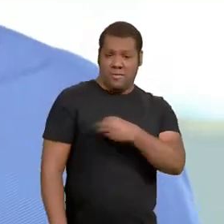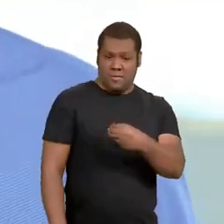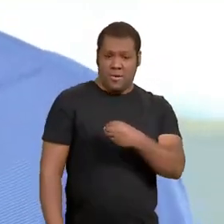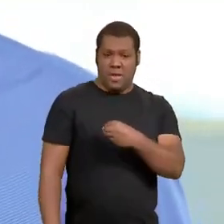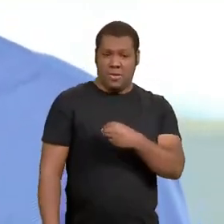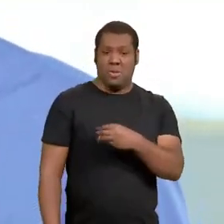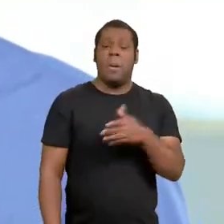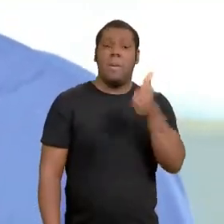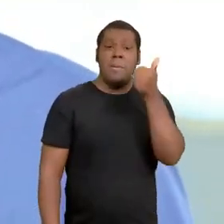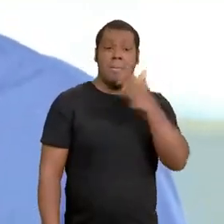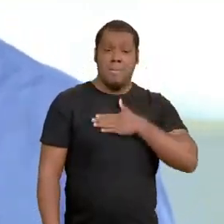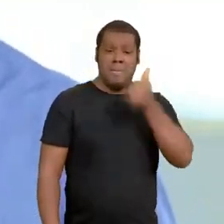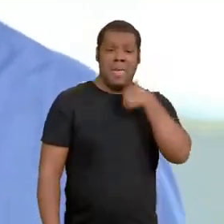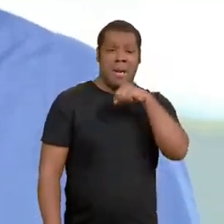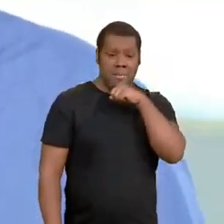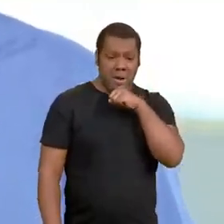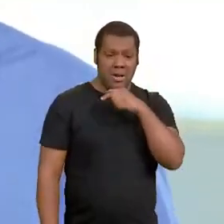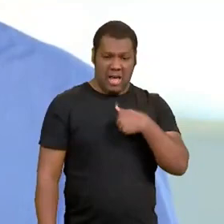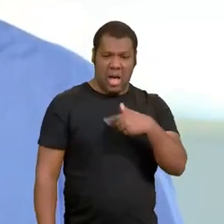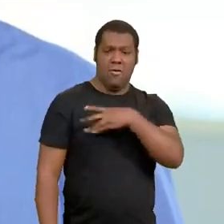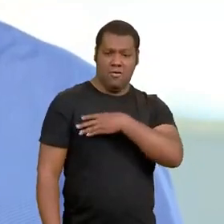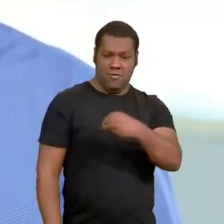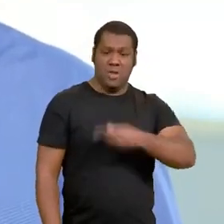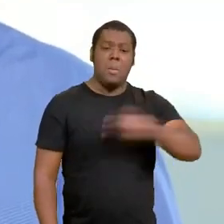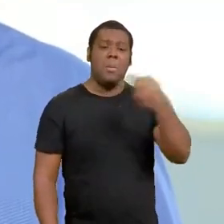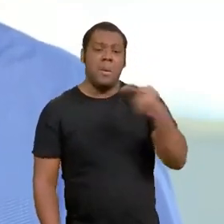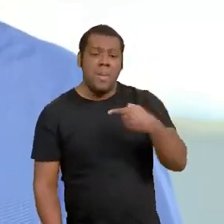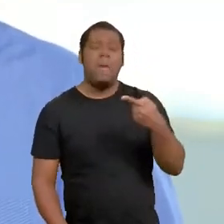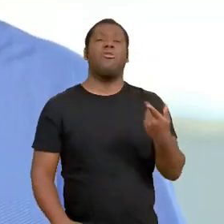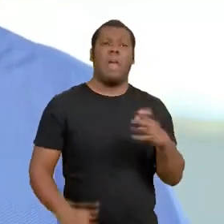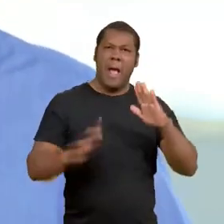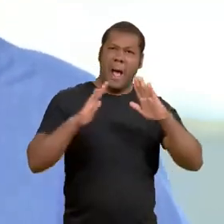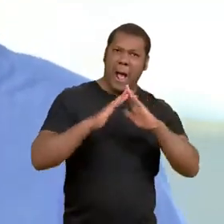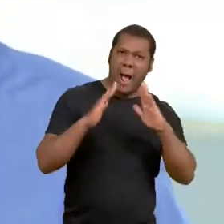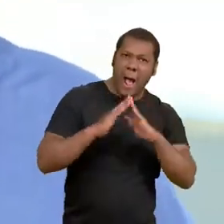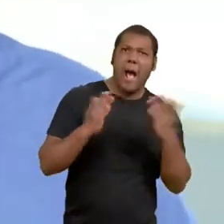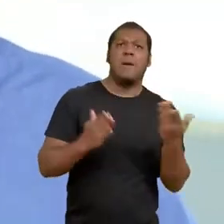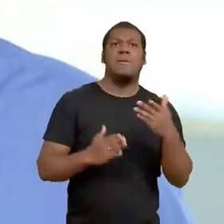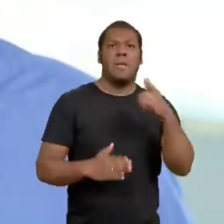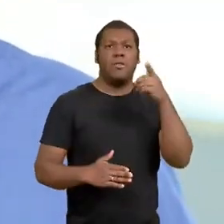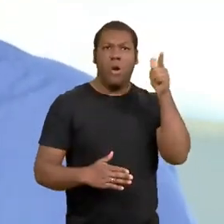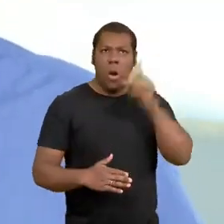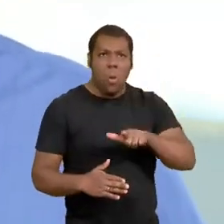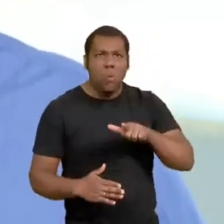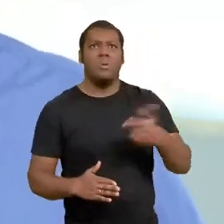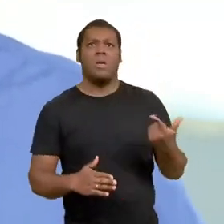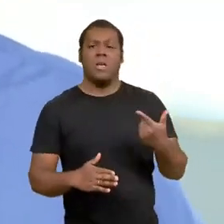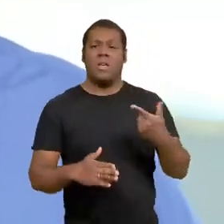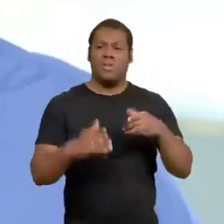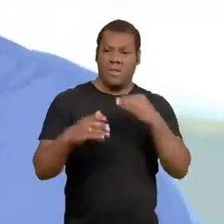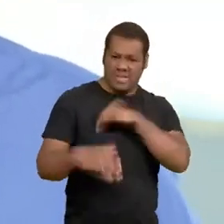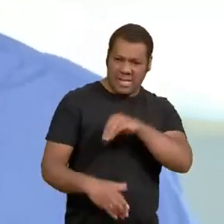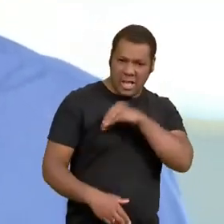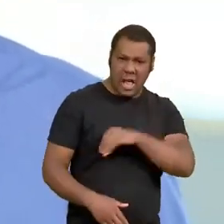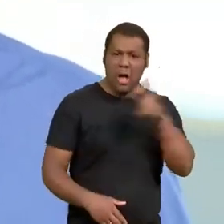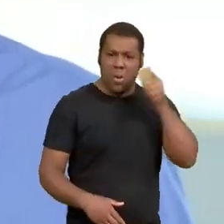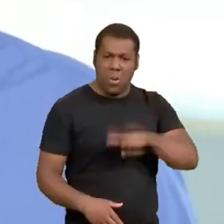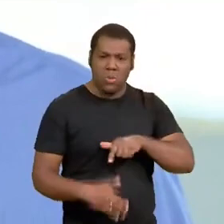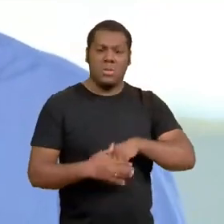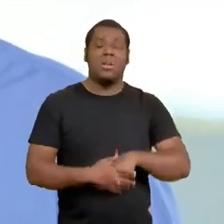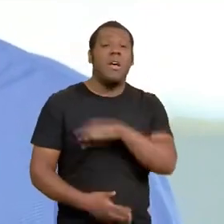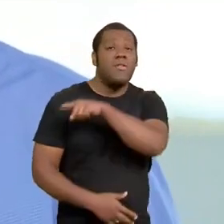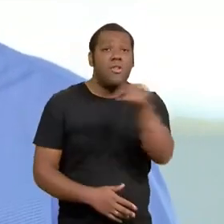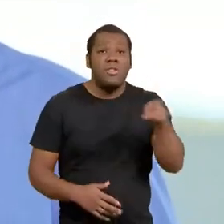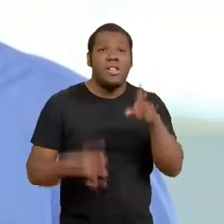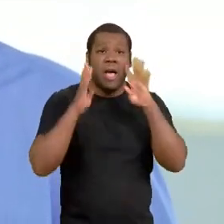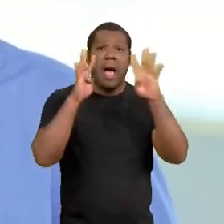ganhei mais que o salário mínimo. Tudo isso porque eu aprendi uma profissão. Então, você que está me ouvindo, faça